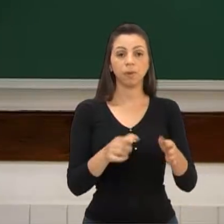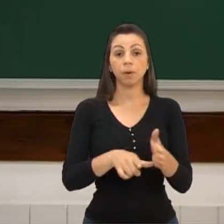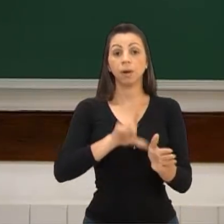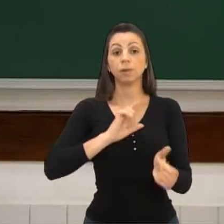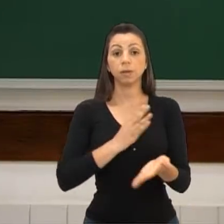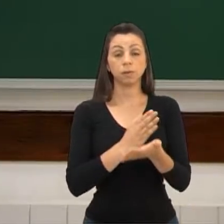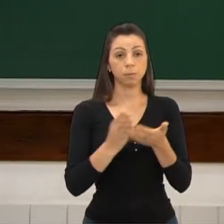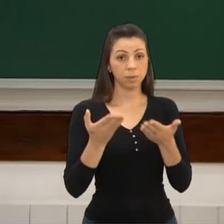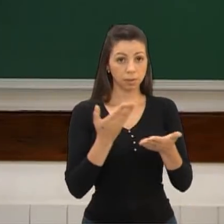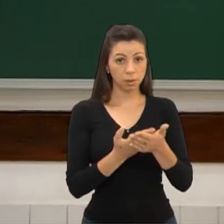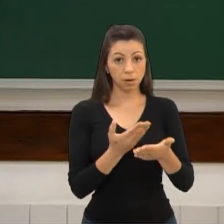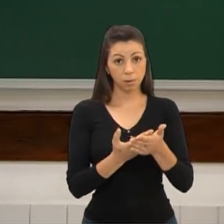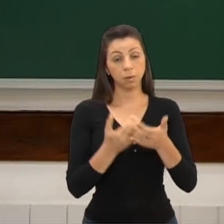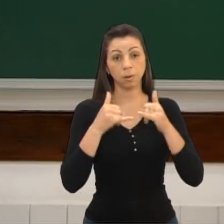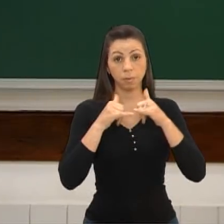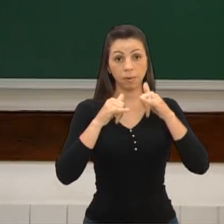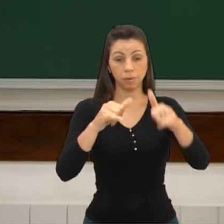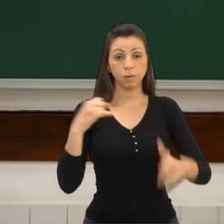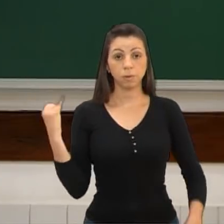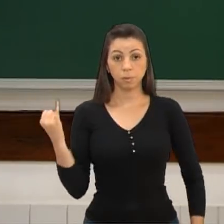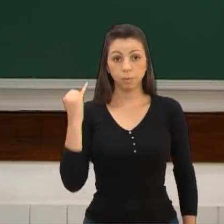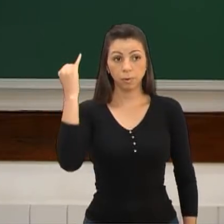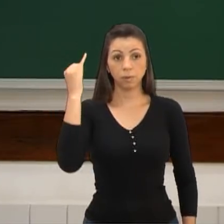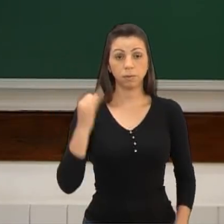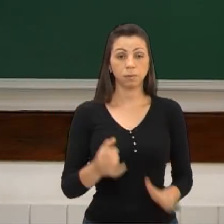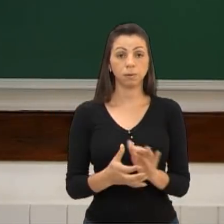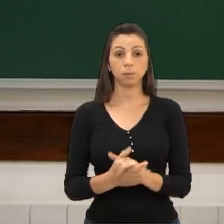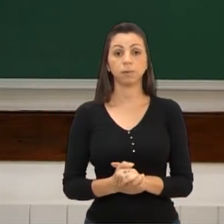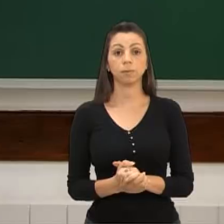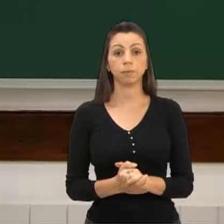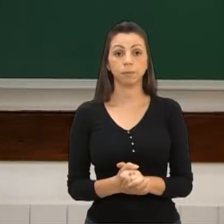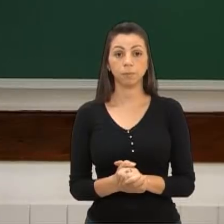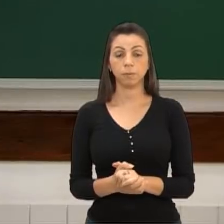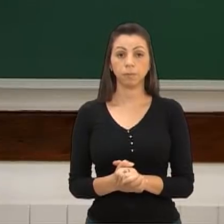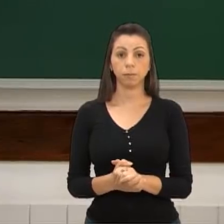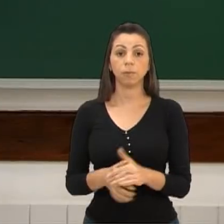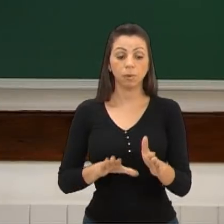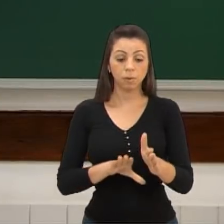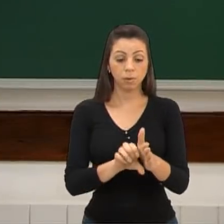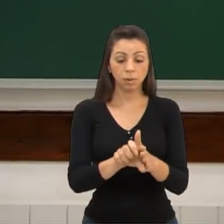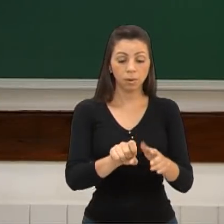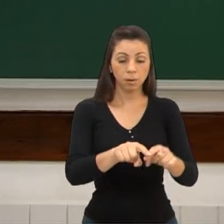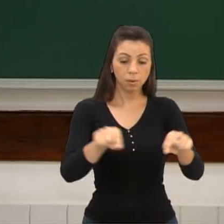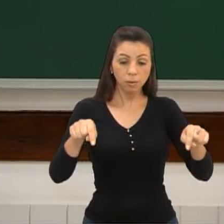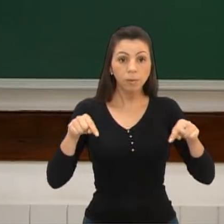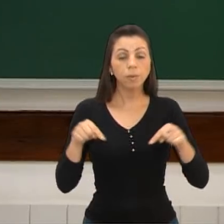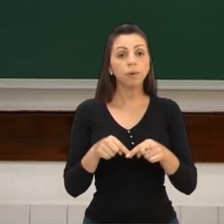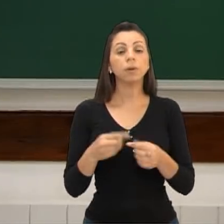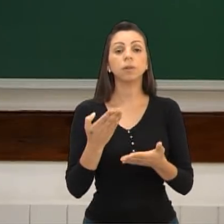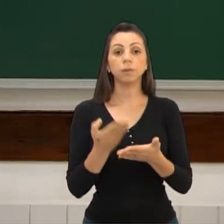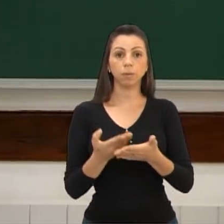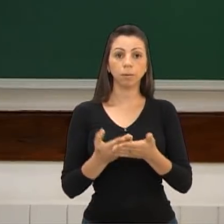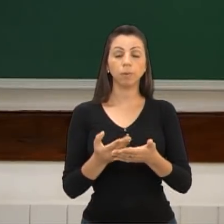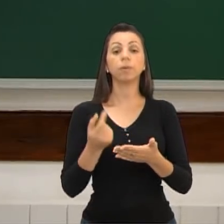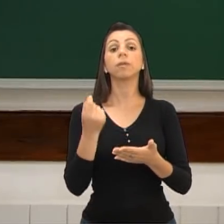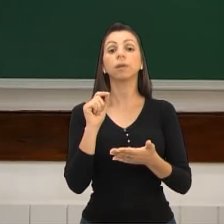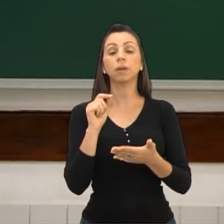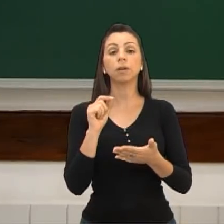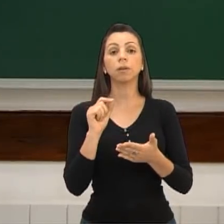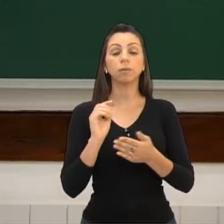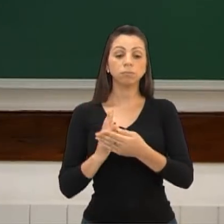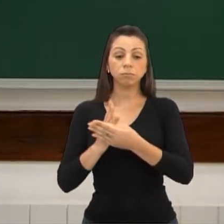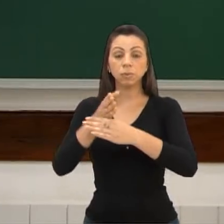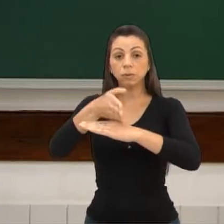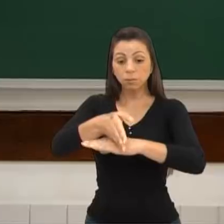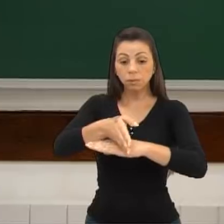de iniciarmos a aula de hoje. É relacionado ao Classroom. Não esqueçam de entrar no